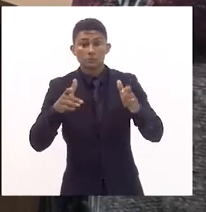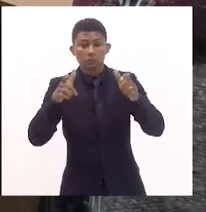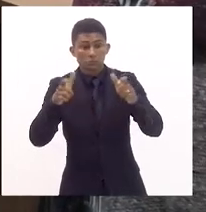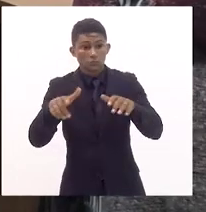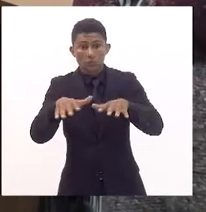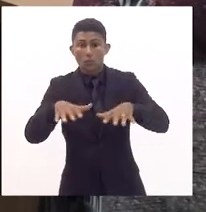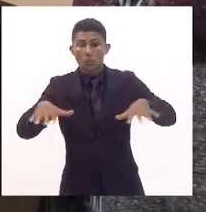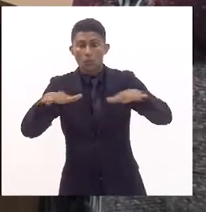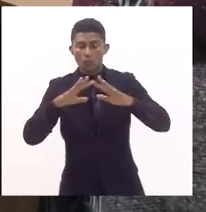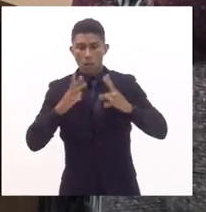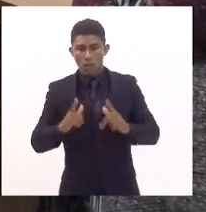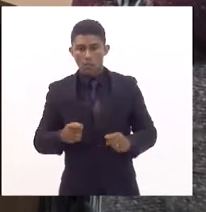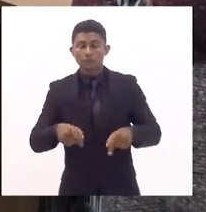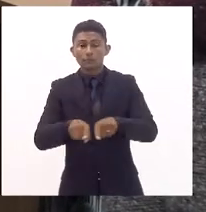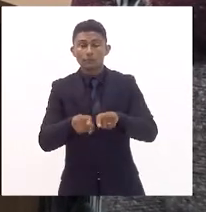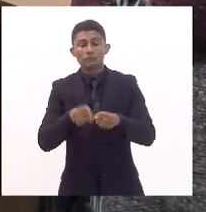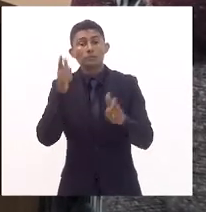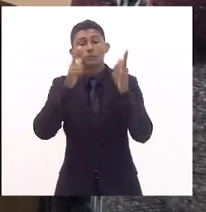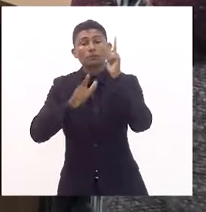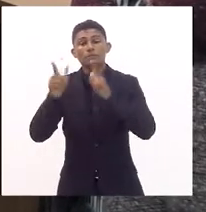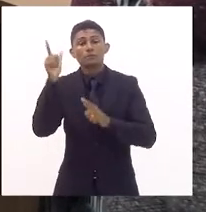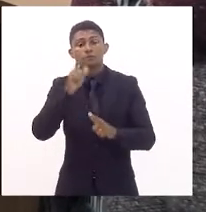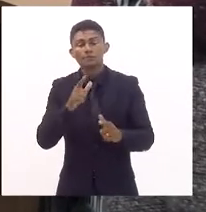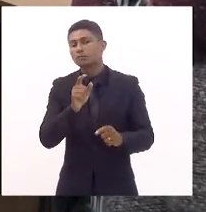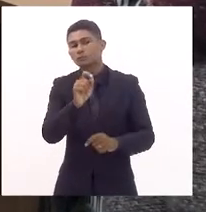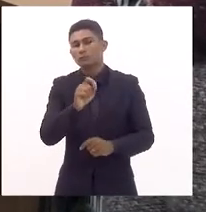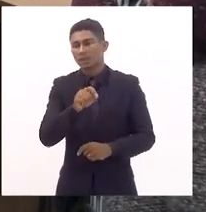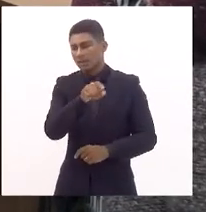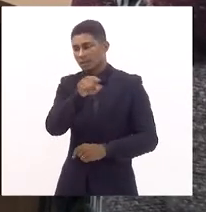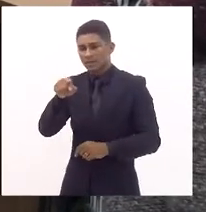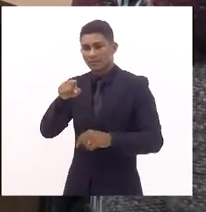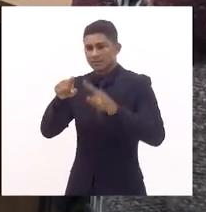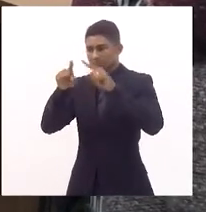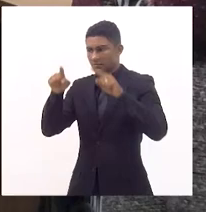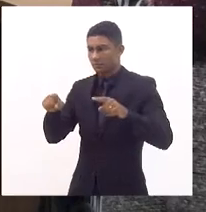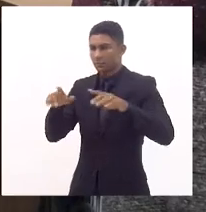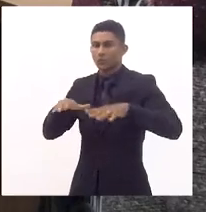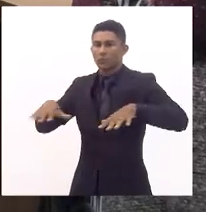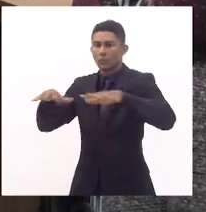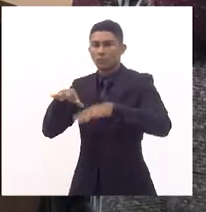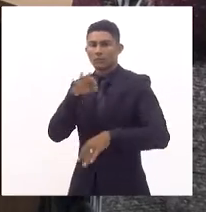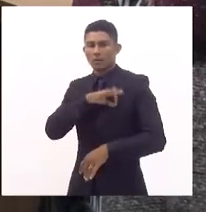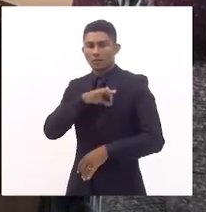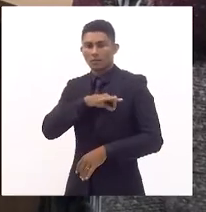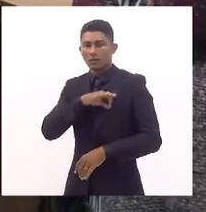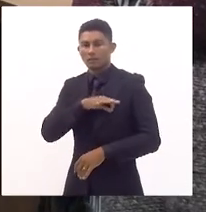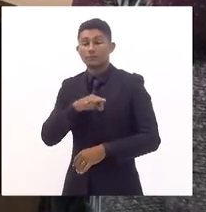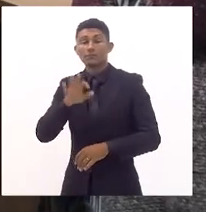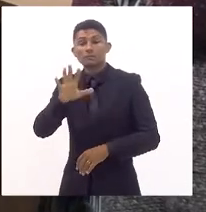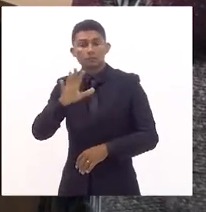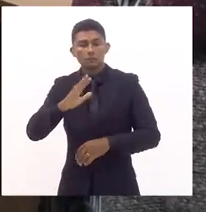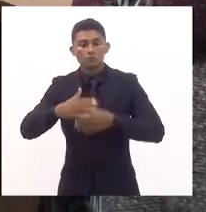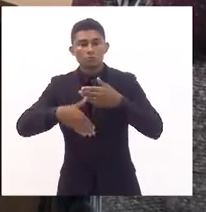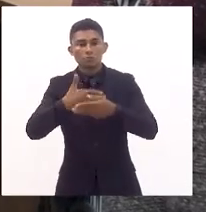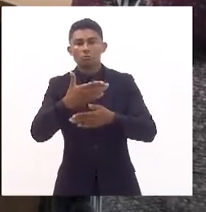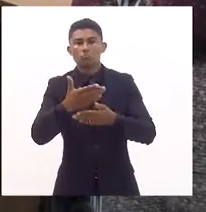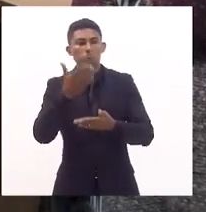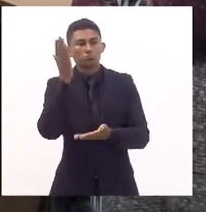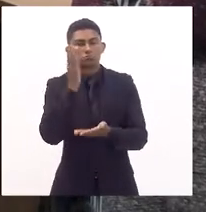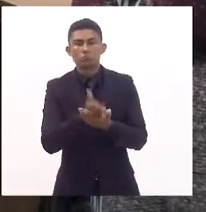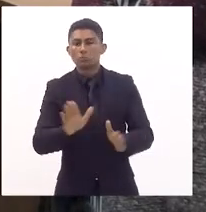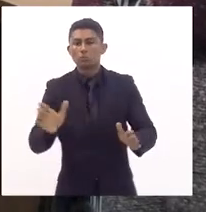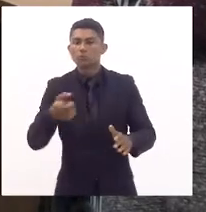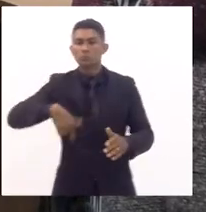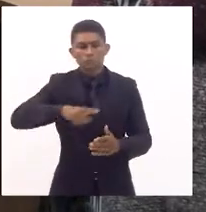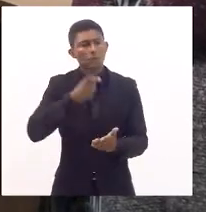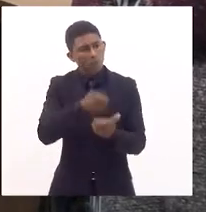garantia uma renda para os catadores e para as comunidades. Isso foi desativado, a gente está